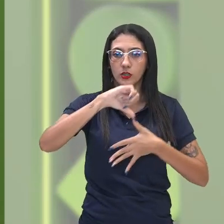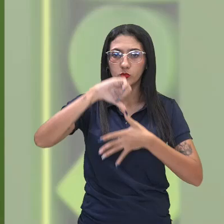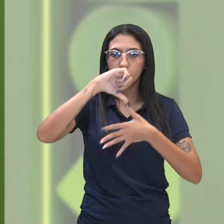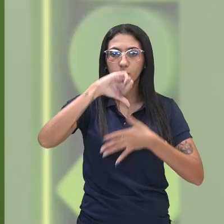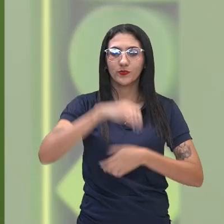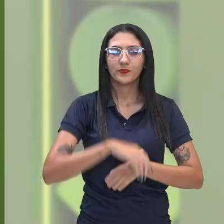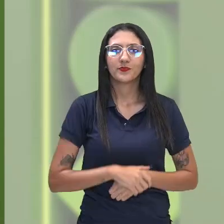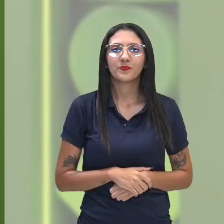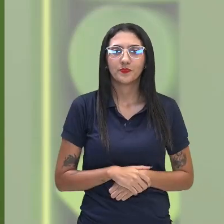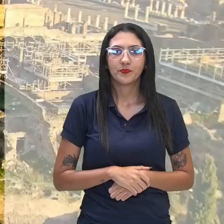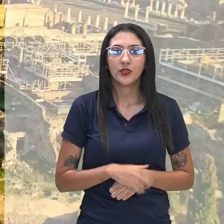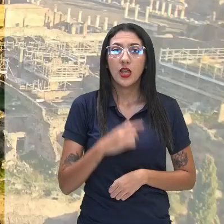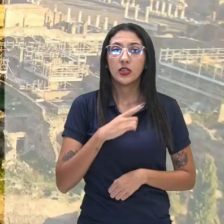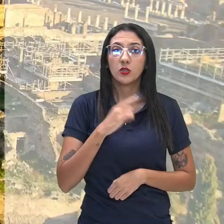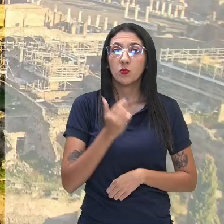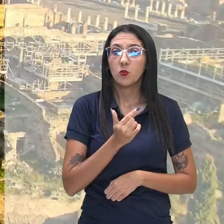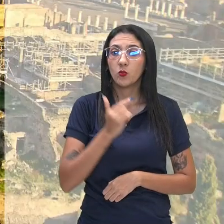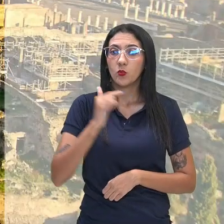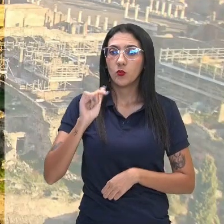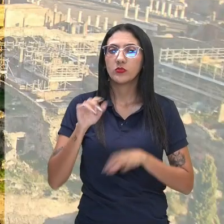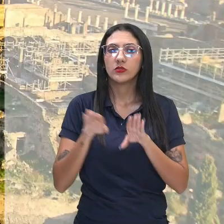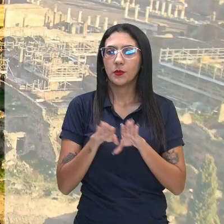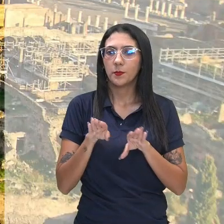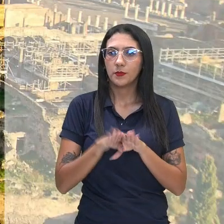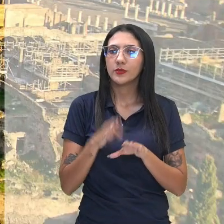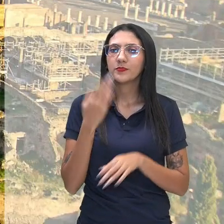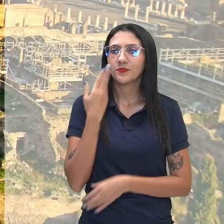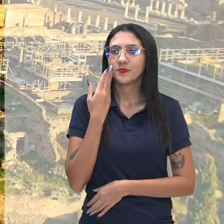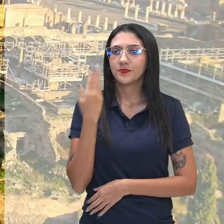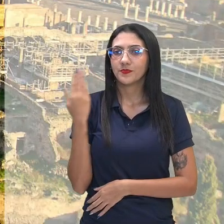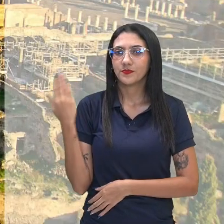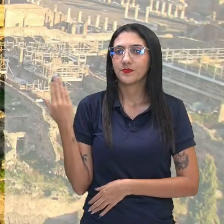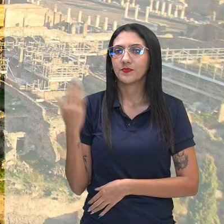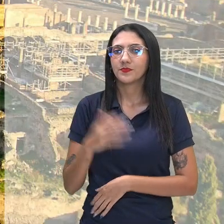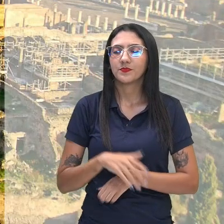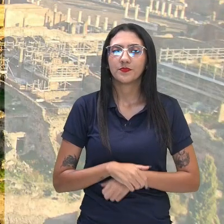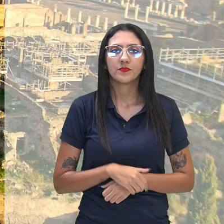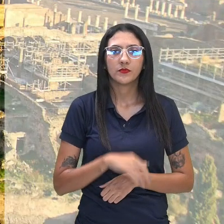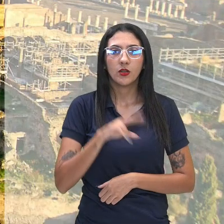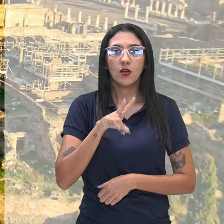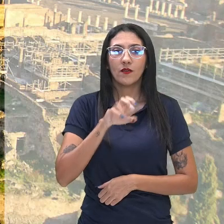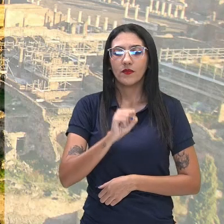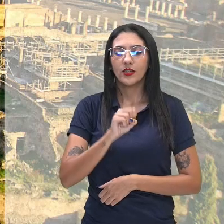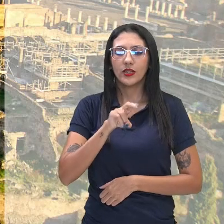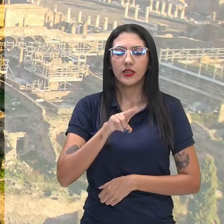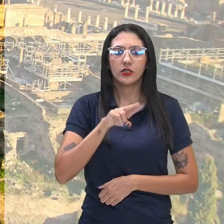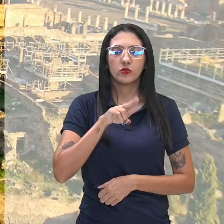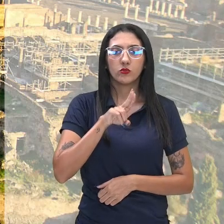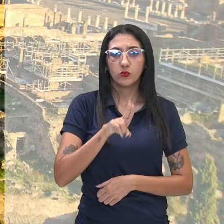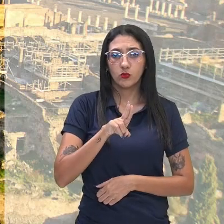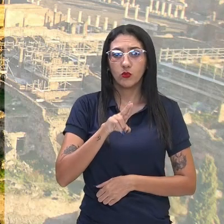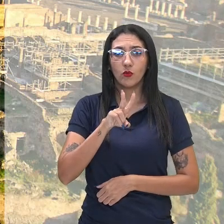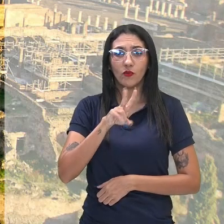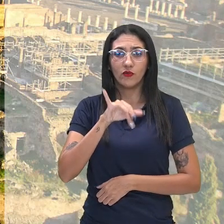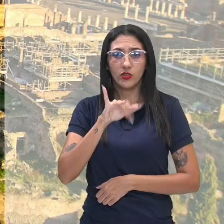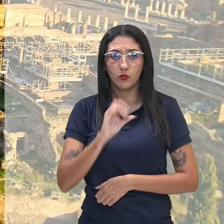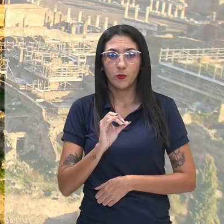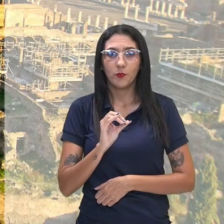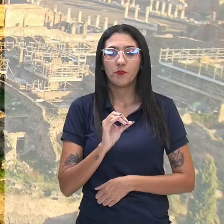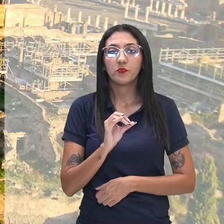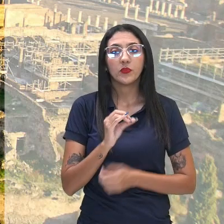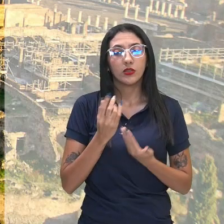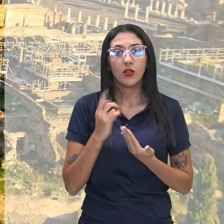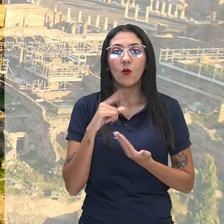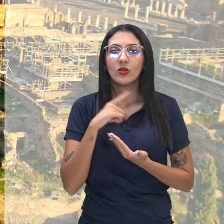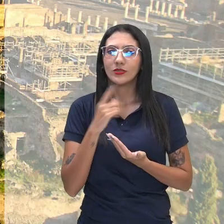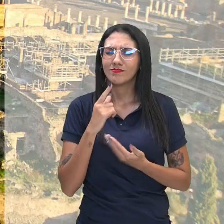que é bem conhecido, que é o Vesúvio, que, olha só, o Vesúvio ele é um vulcão histórico, né? E é o que pode se dizer desse